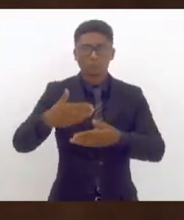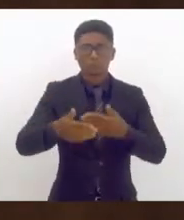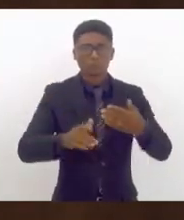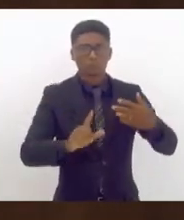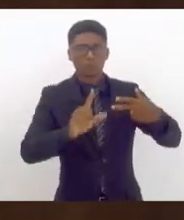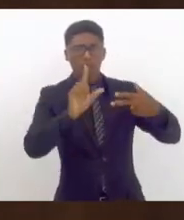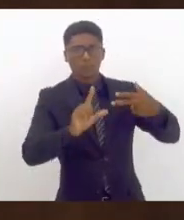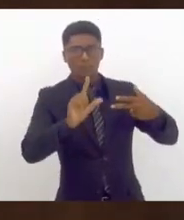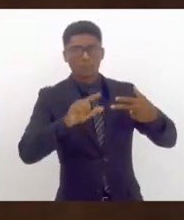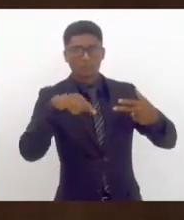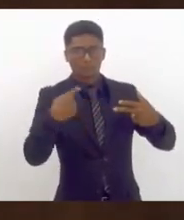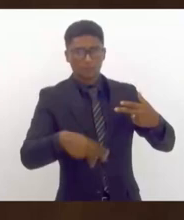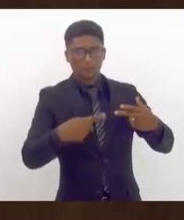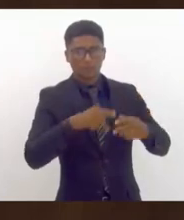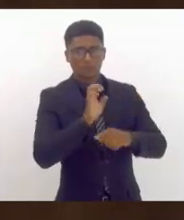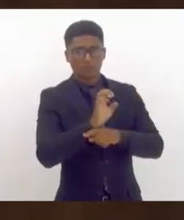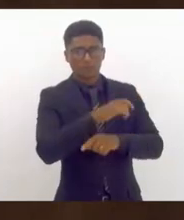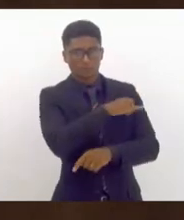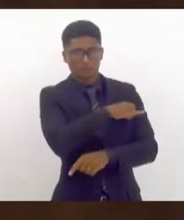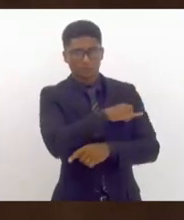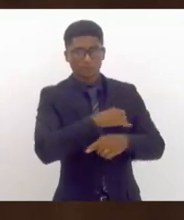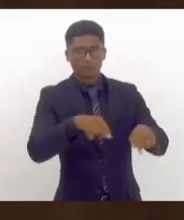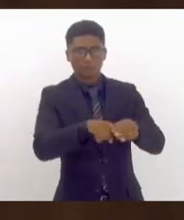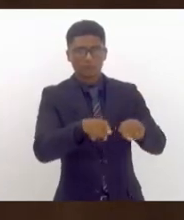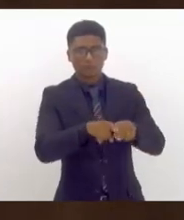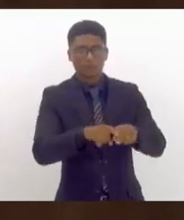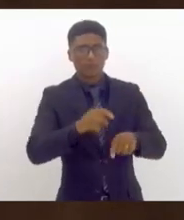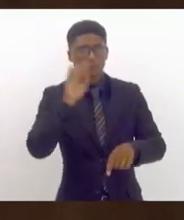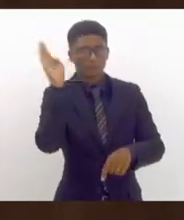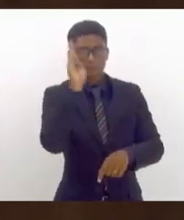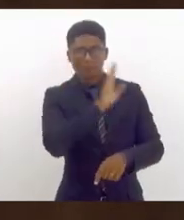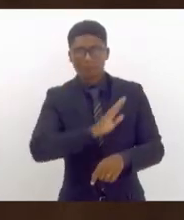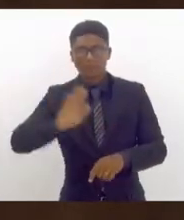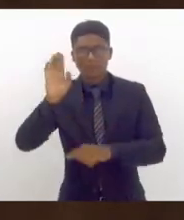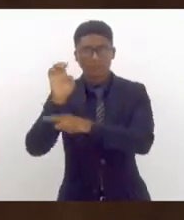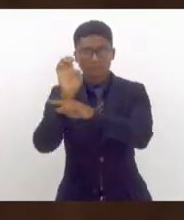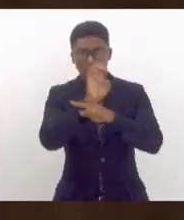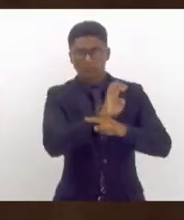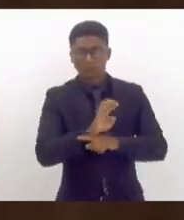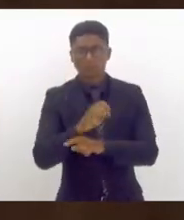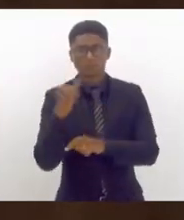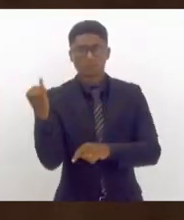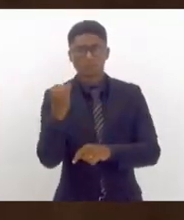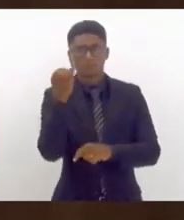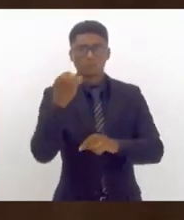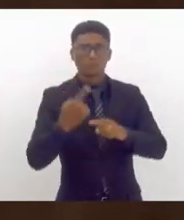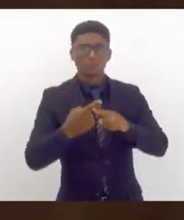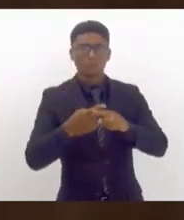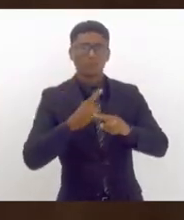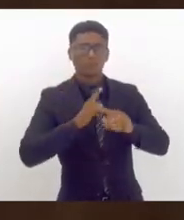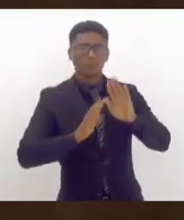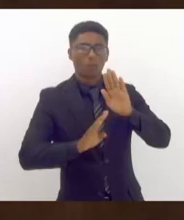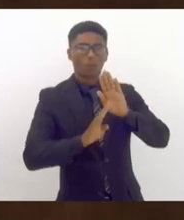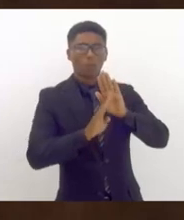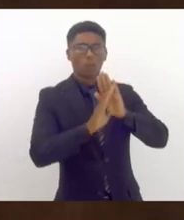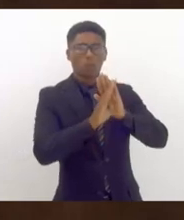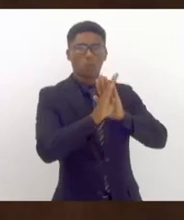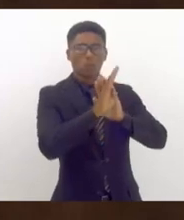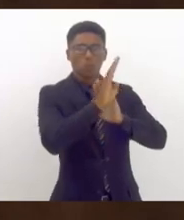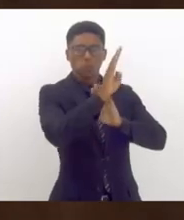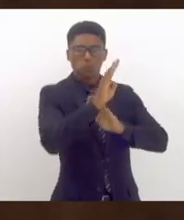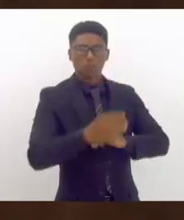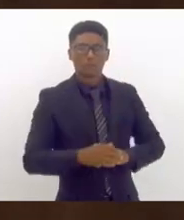aqui, tanto o Estado do Rio de Janeiro, mas também Brasil afora, o aumento significativo